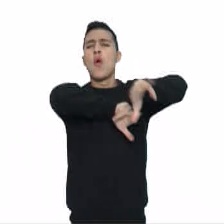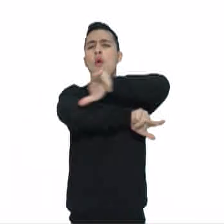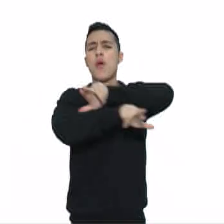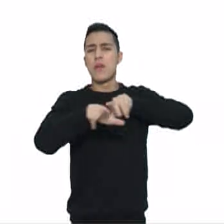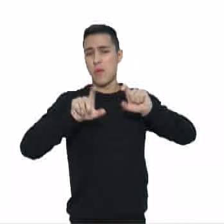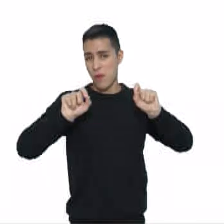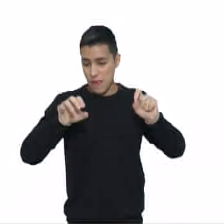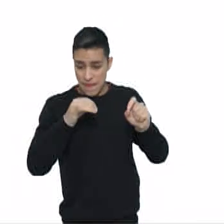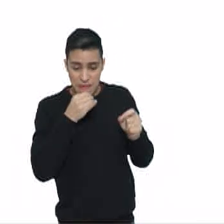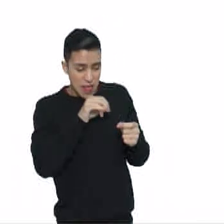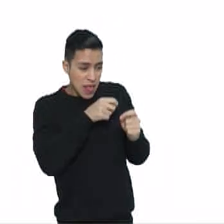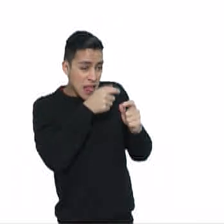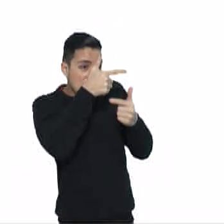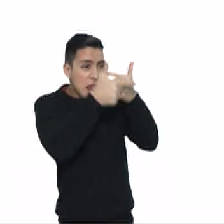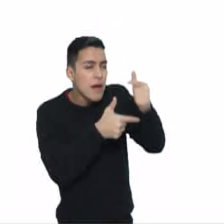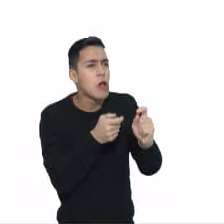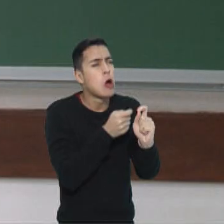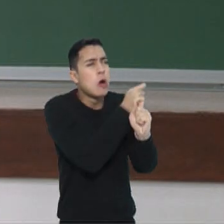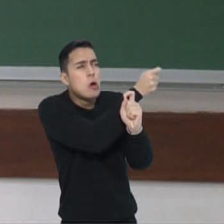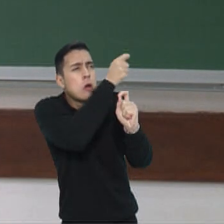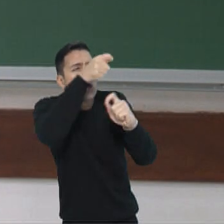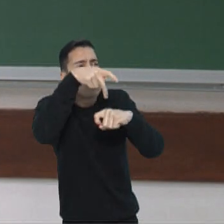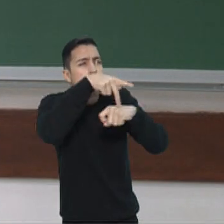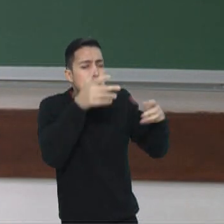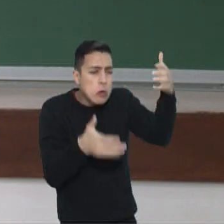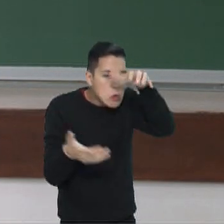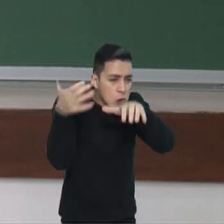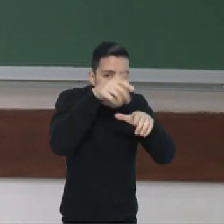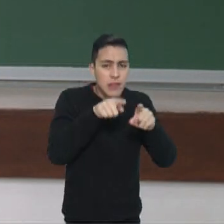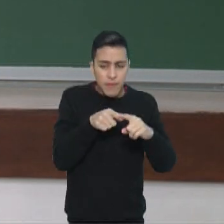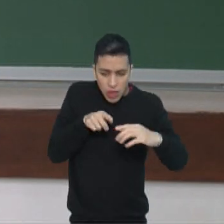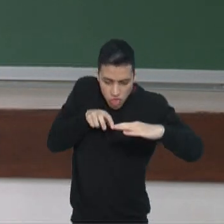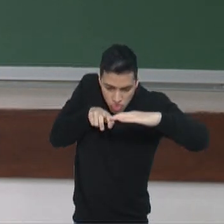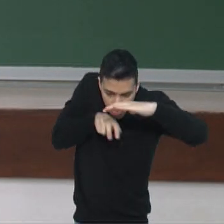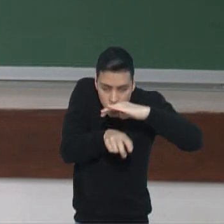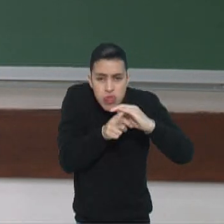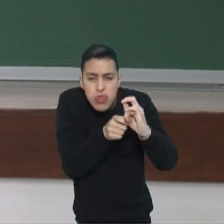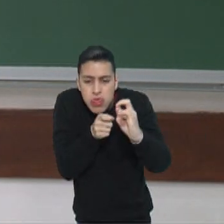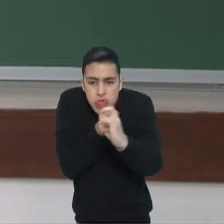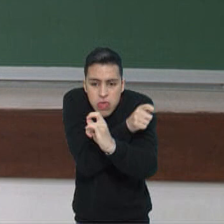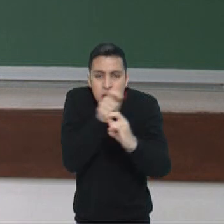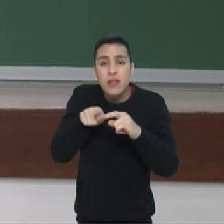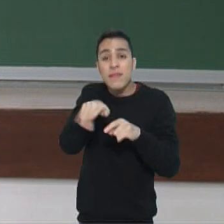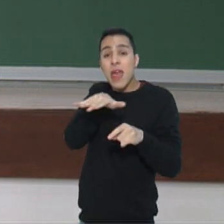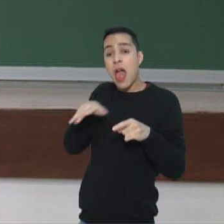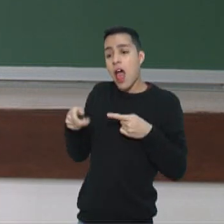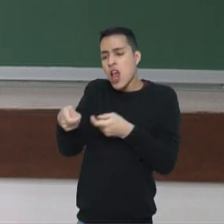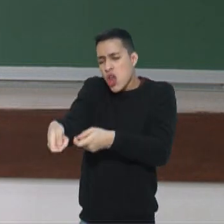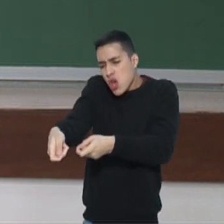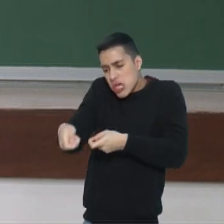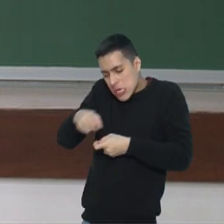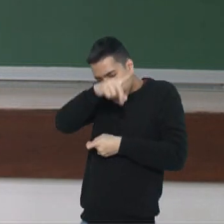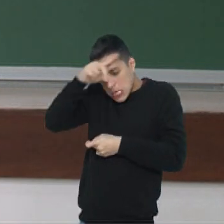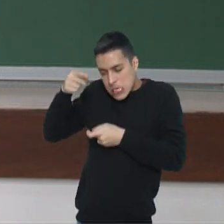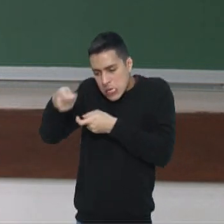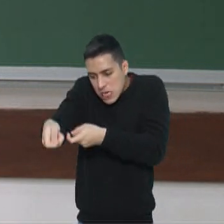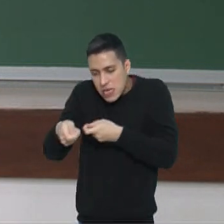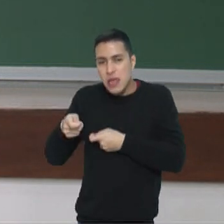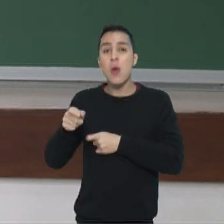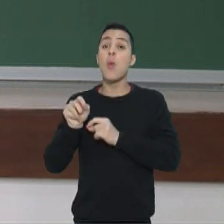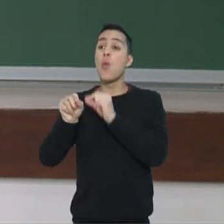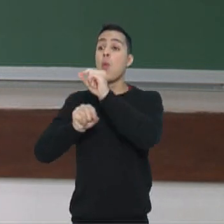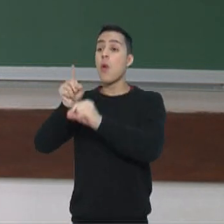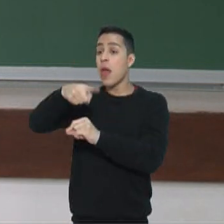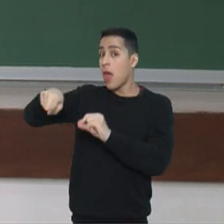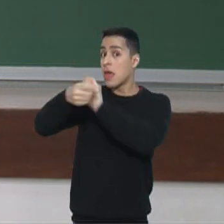exemplo, nas pedreiras, nas minas, trabalhavam também na parte da agricultura. Esses eram os escravos que estavam trabalhando mais